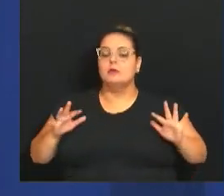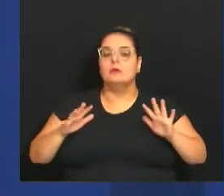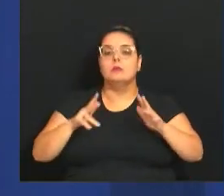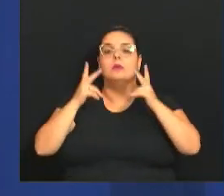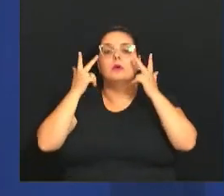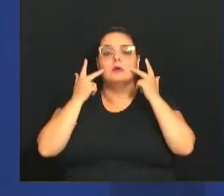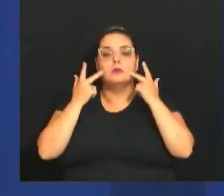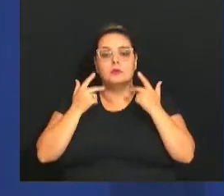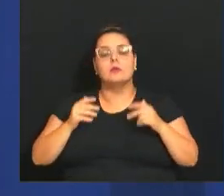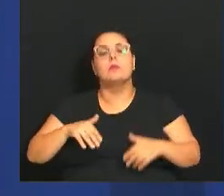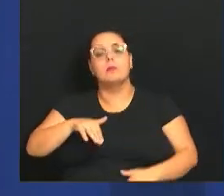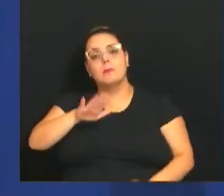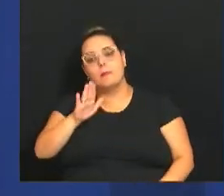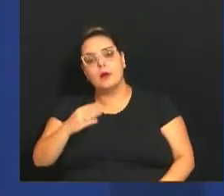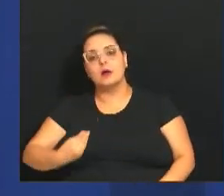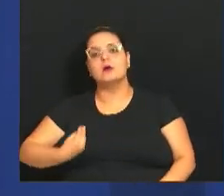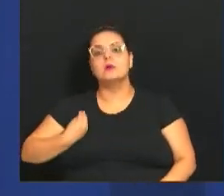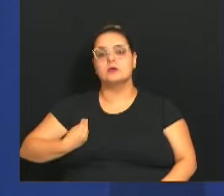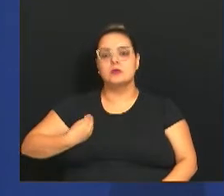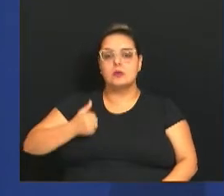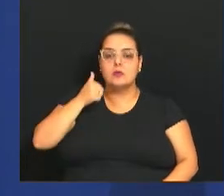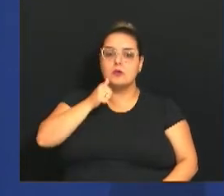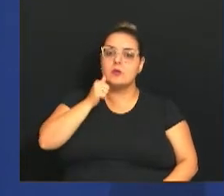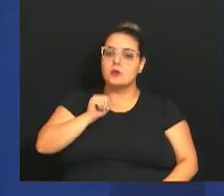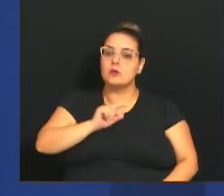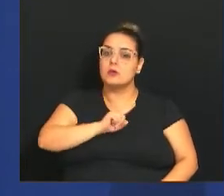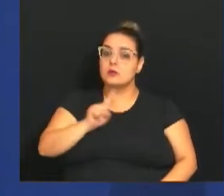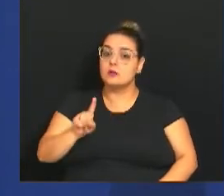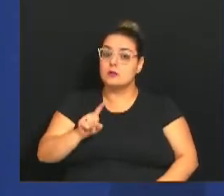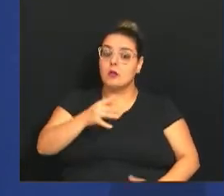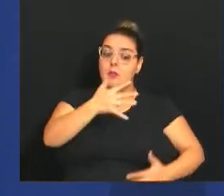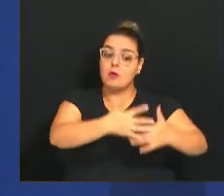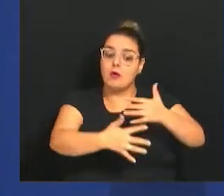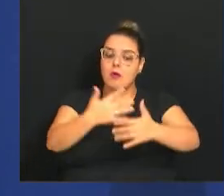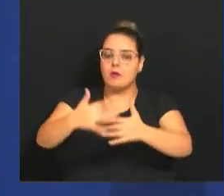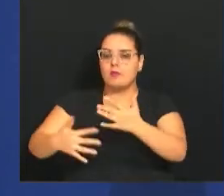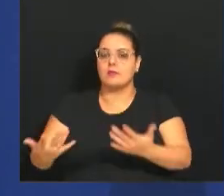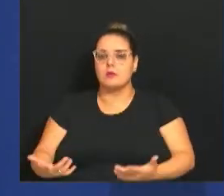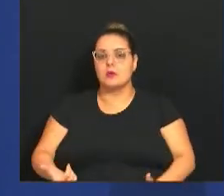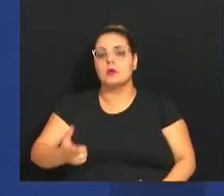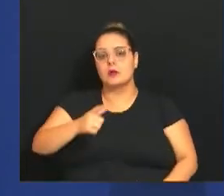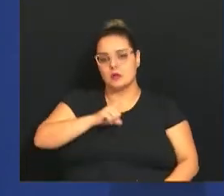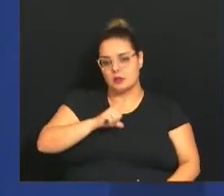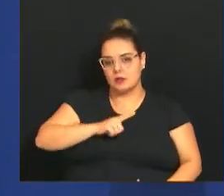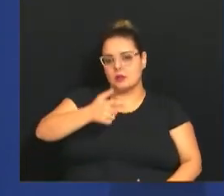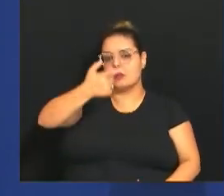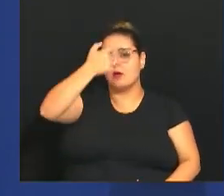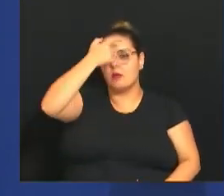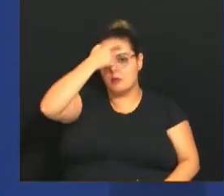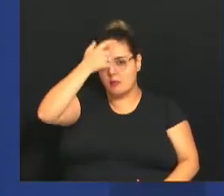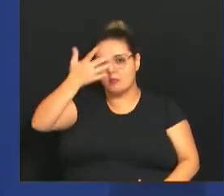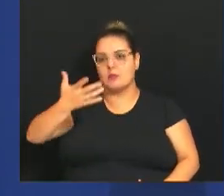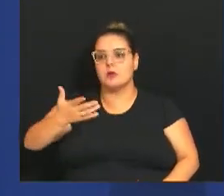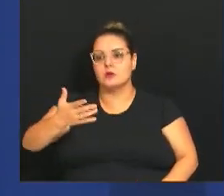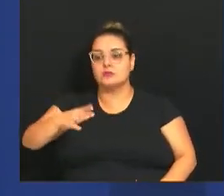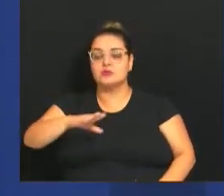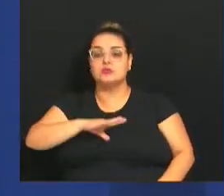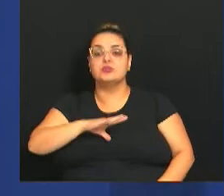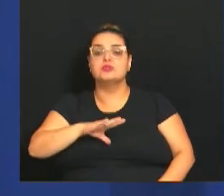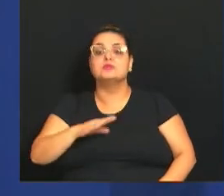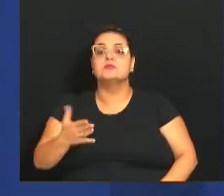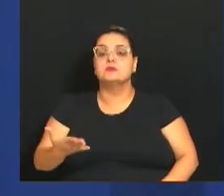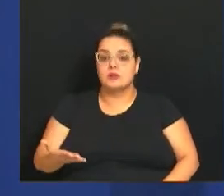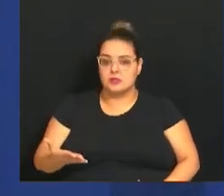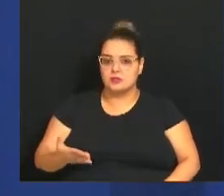vez mais a nossa presença para que isso não incomode tanto. E a gente precisa ter uma consciência também de cidade, né? Do